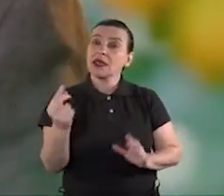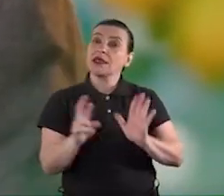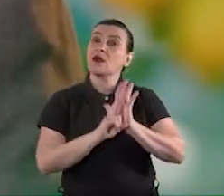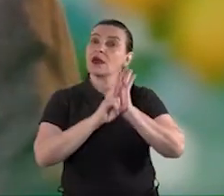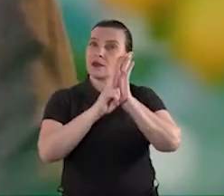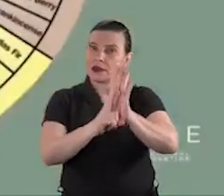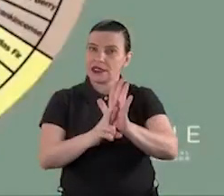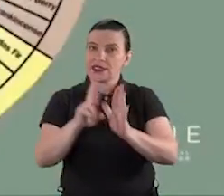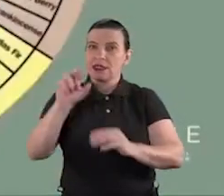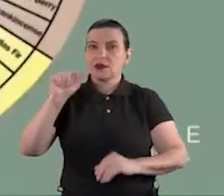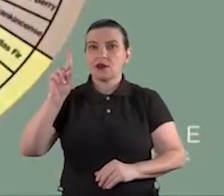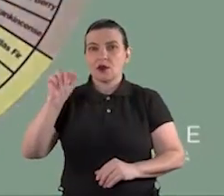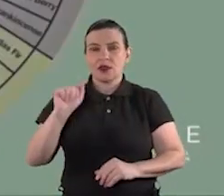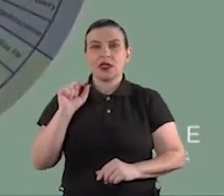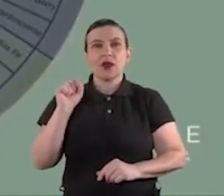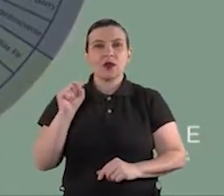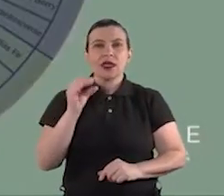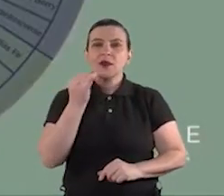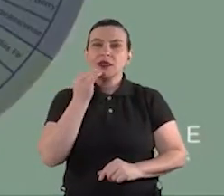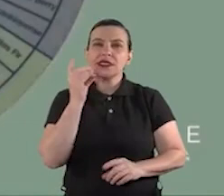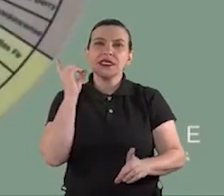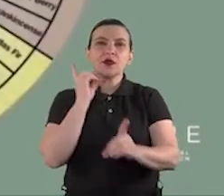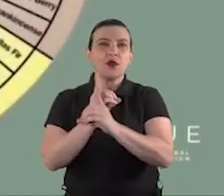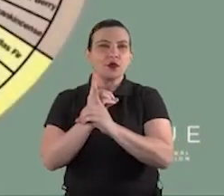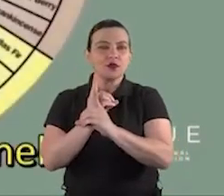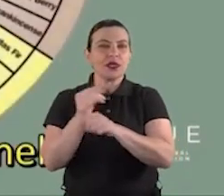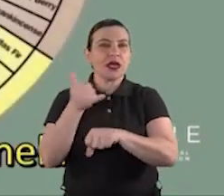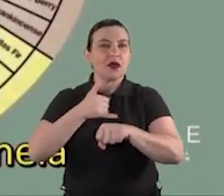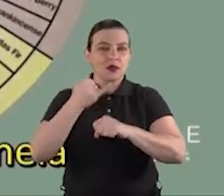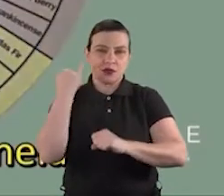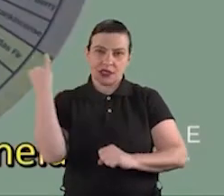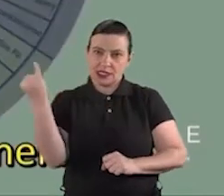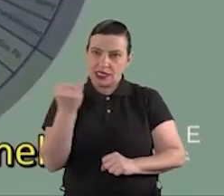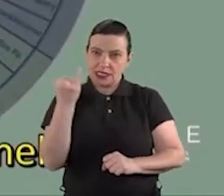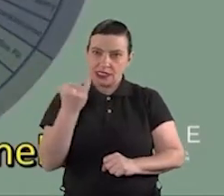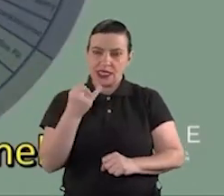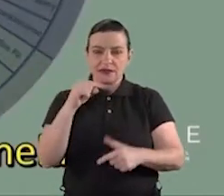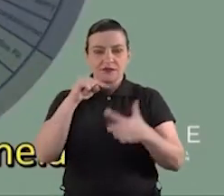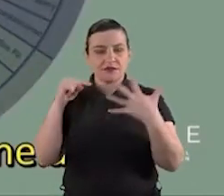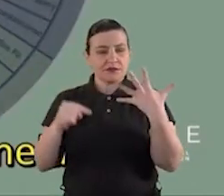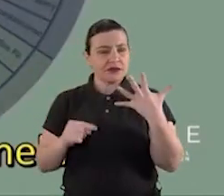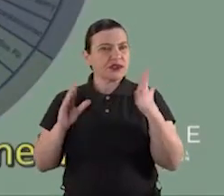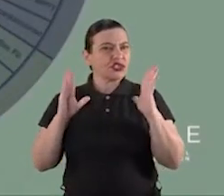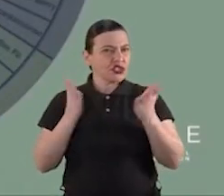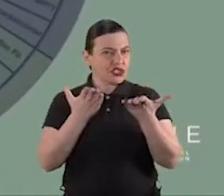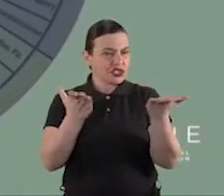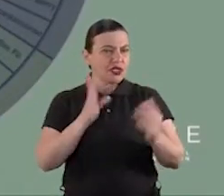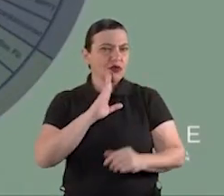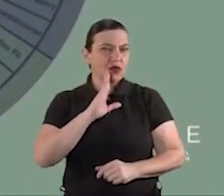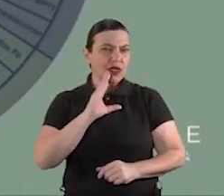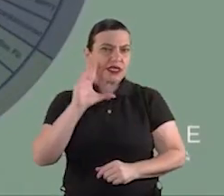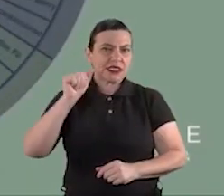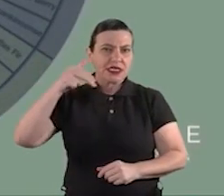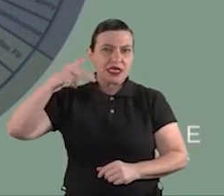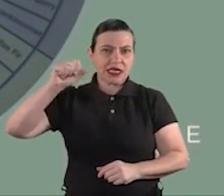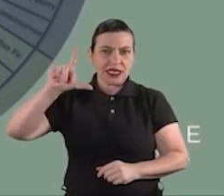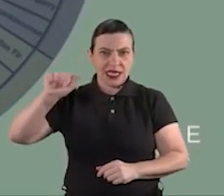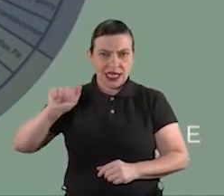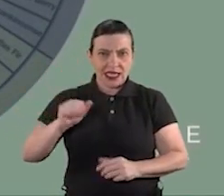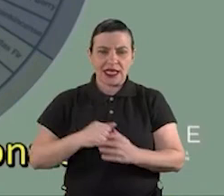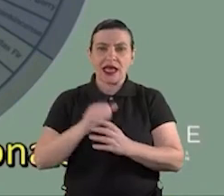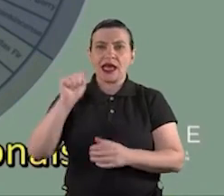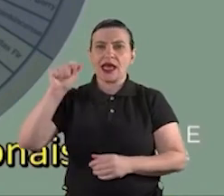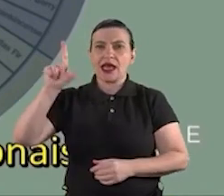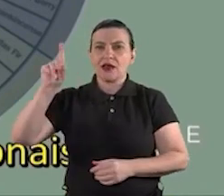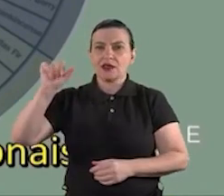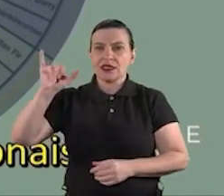representado na roda em cada seção você encontrará óleos essenciais com os quais está familiarizado como Canela na sessão